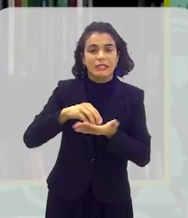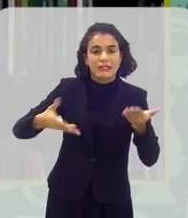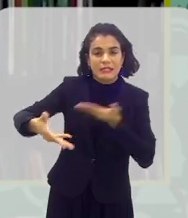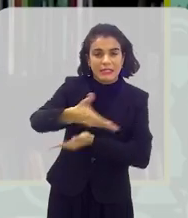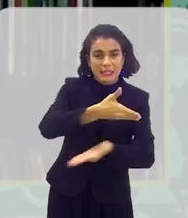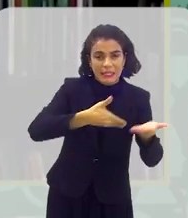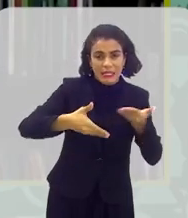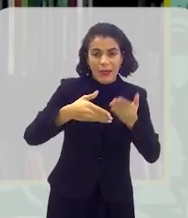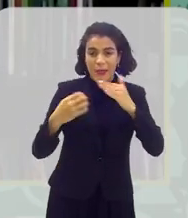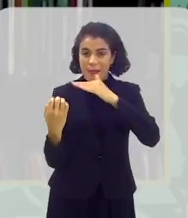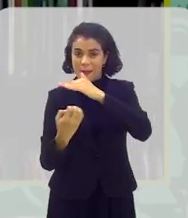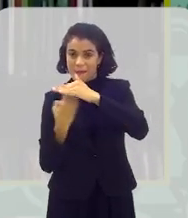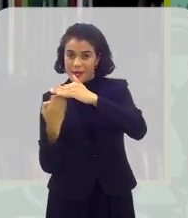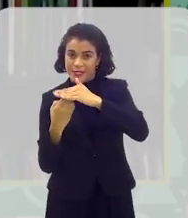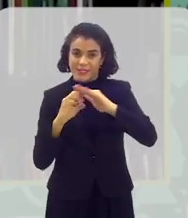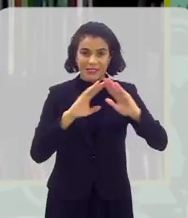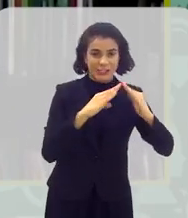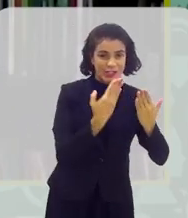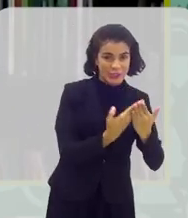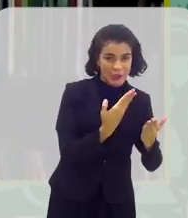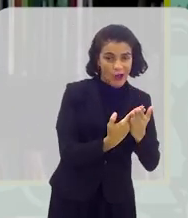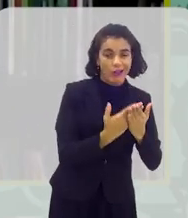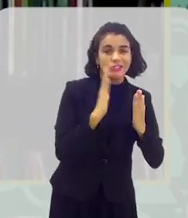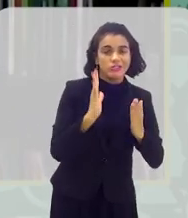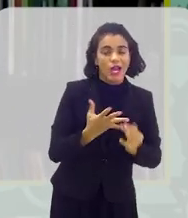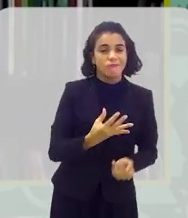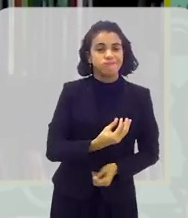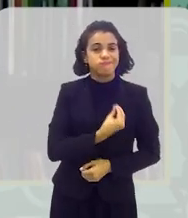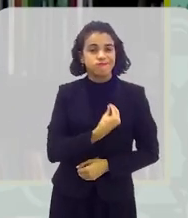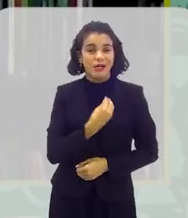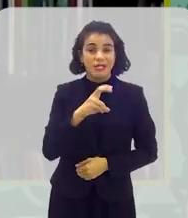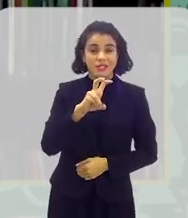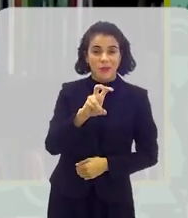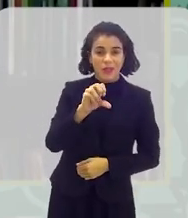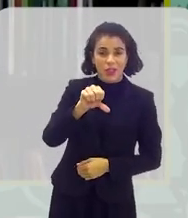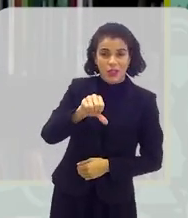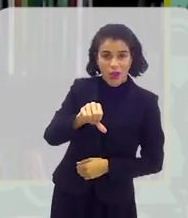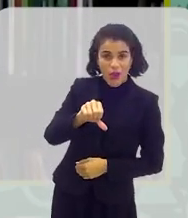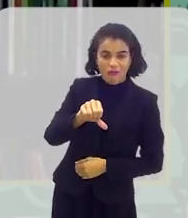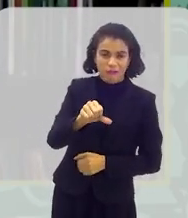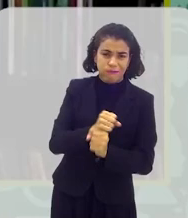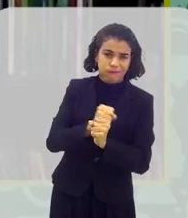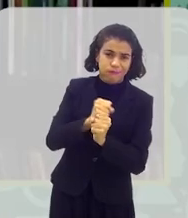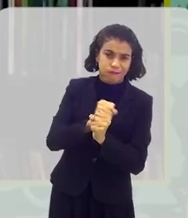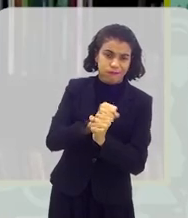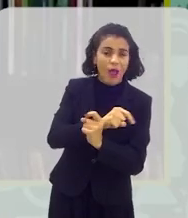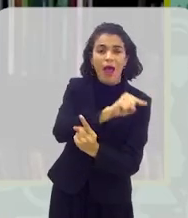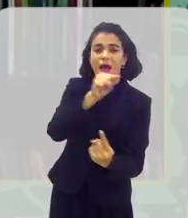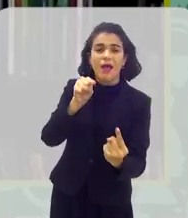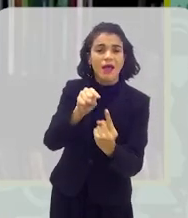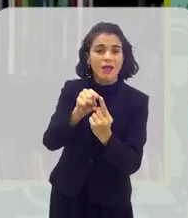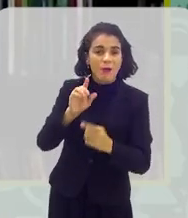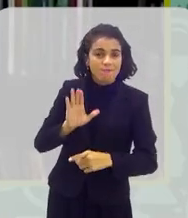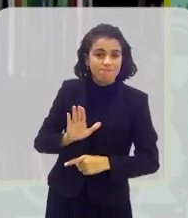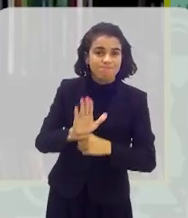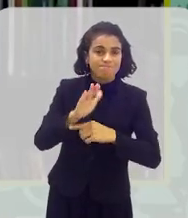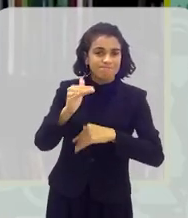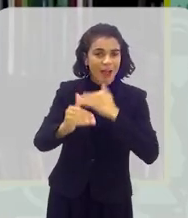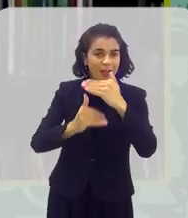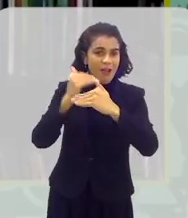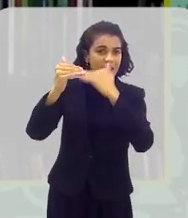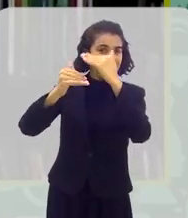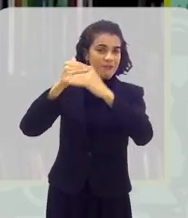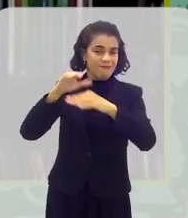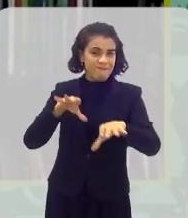empresa escola uma organização que existe a 59 anos que tem como missão contribuir para